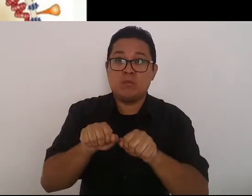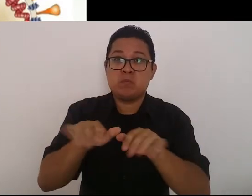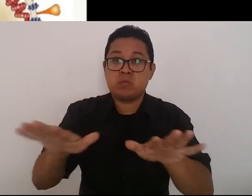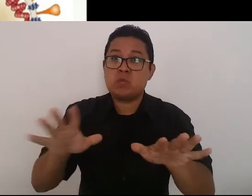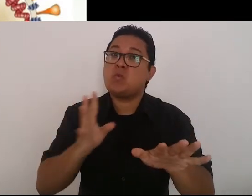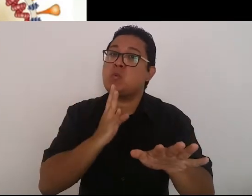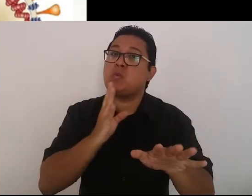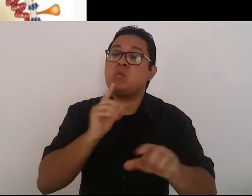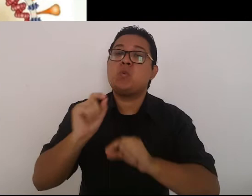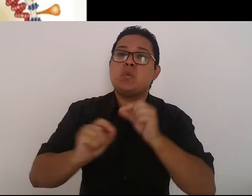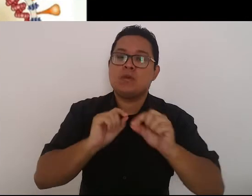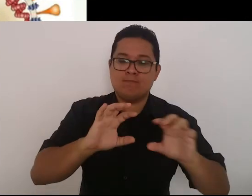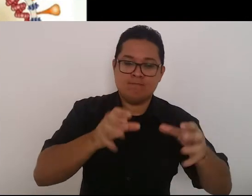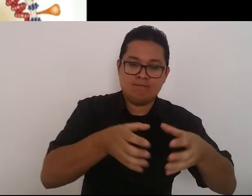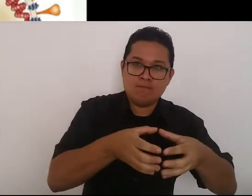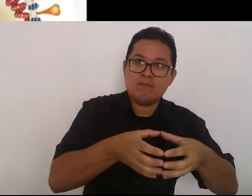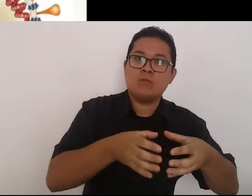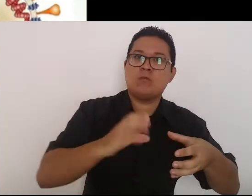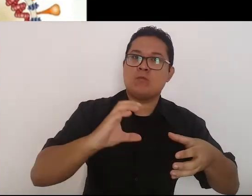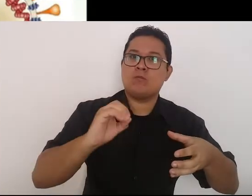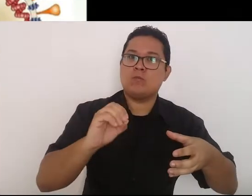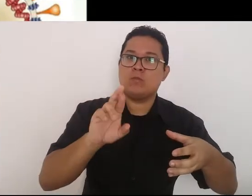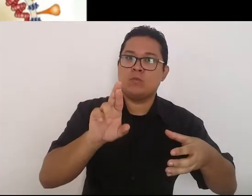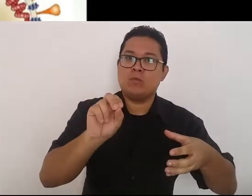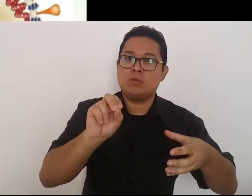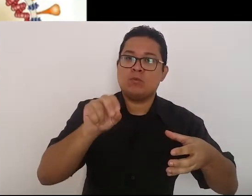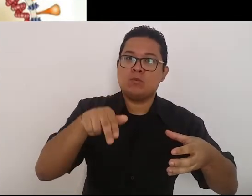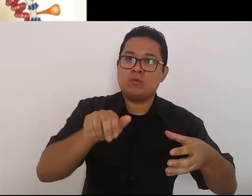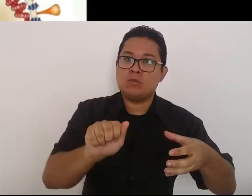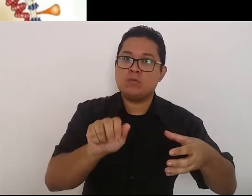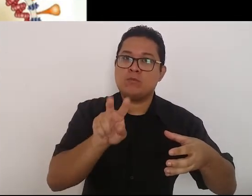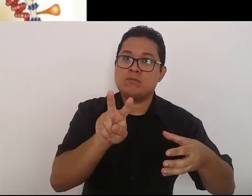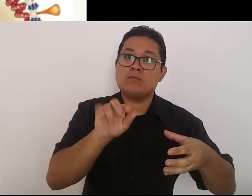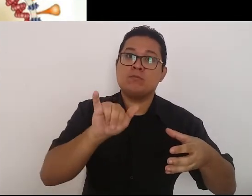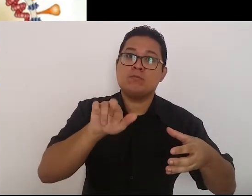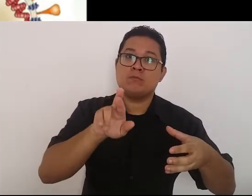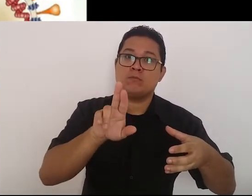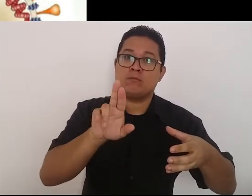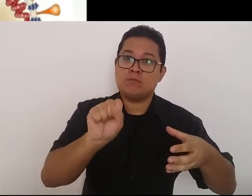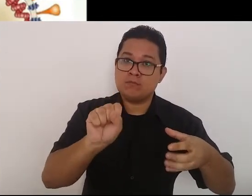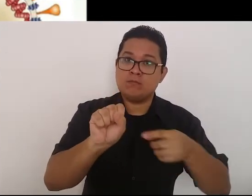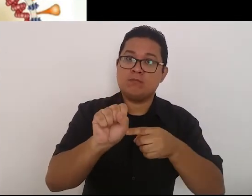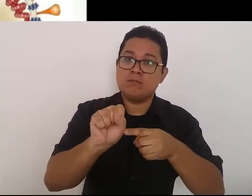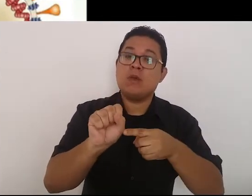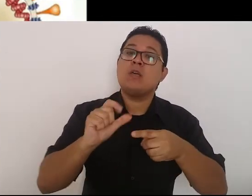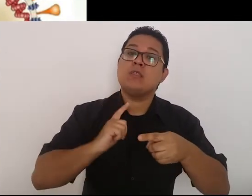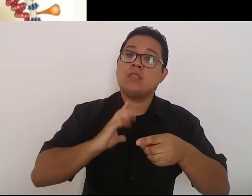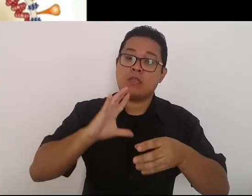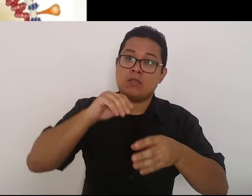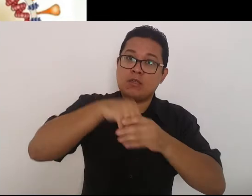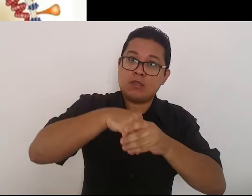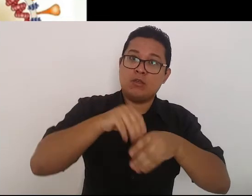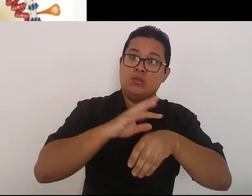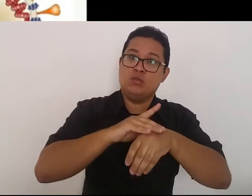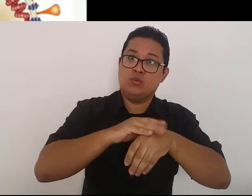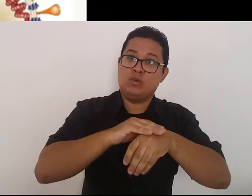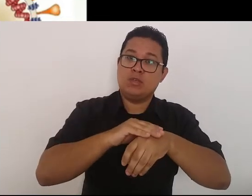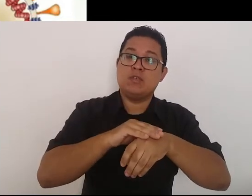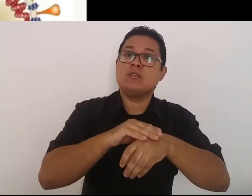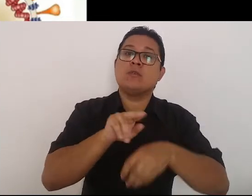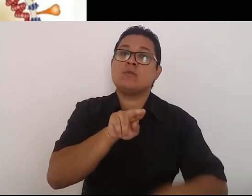o Covid-2019, e a doença associada a ele, que está sendo tratada como SARS-CoV-2, tá?